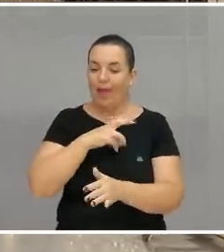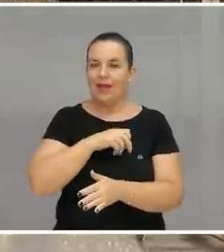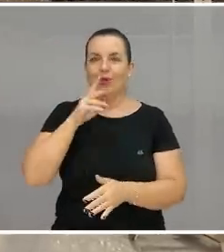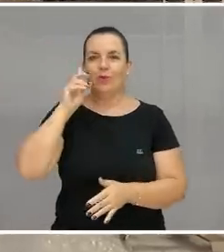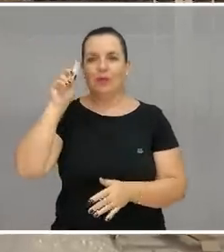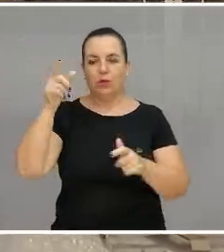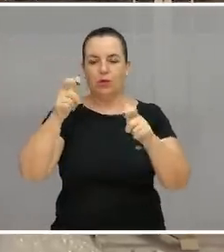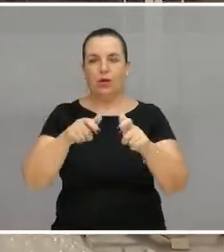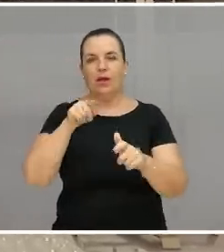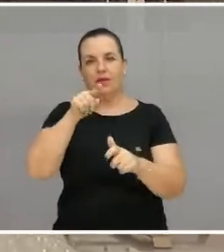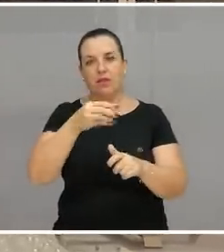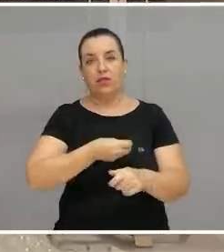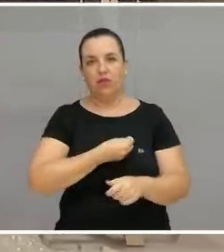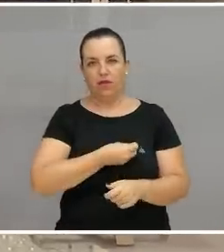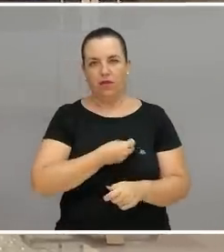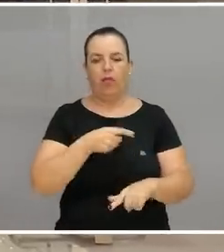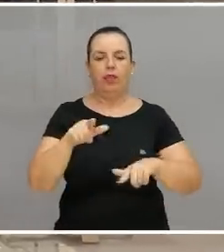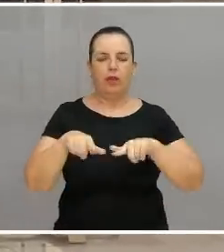vive?